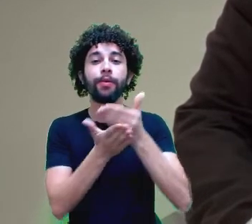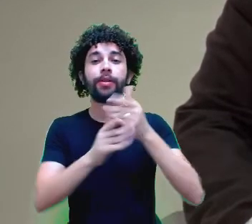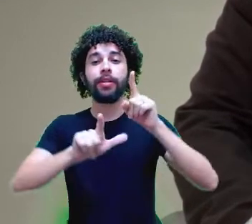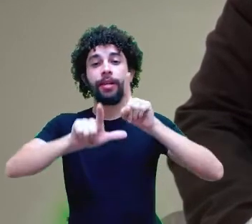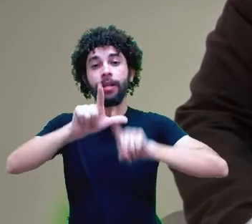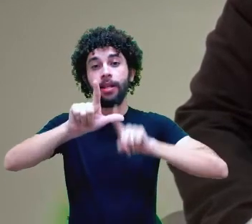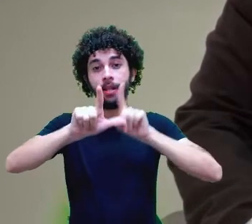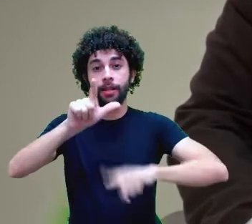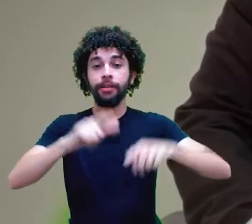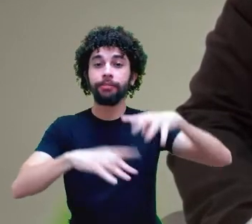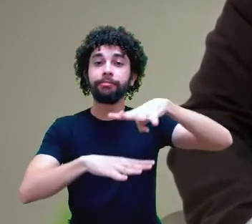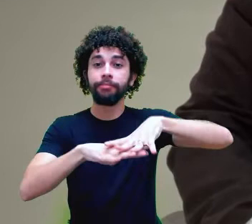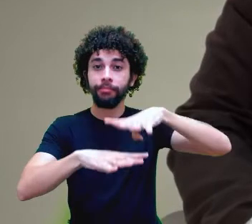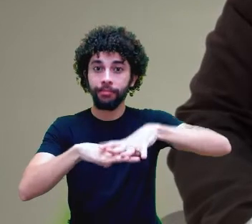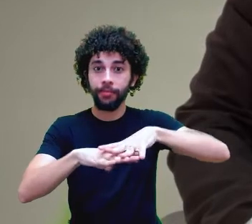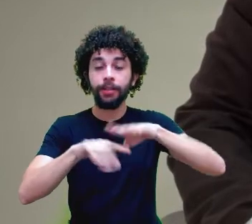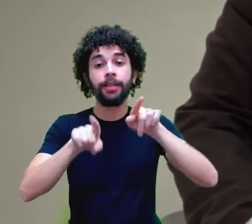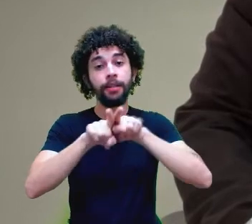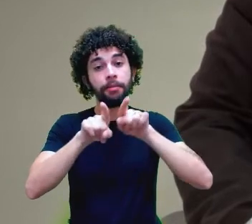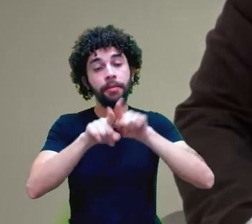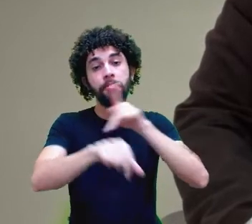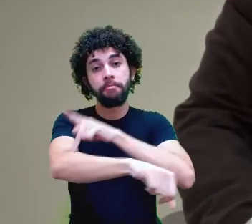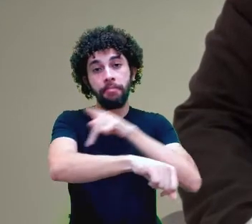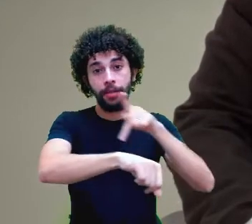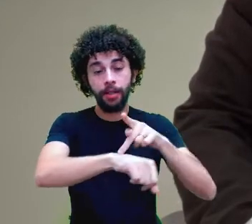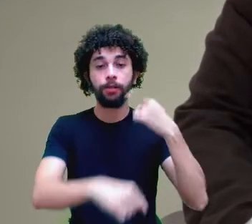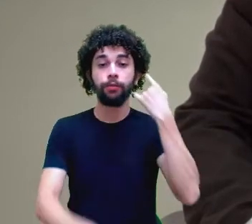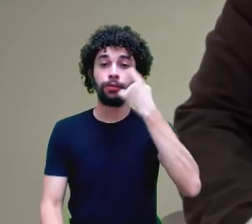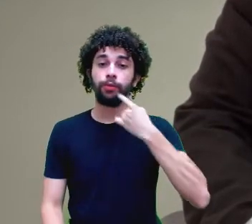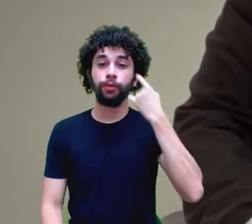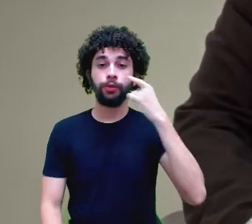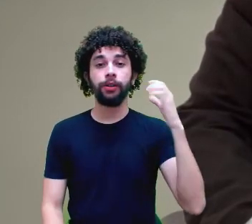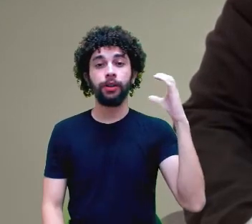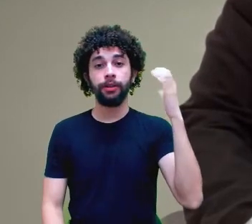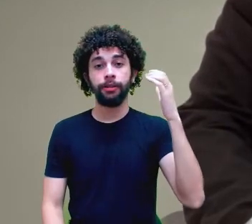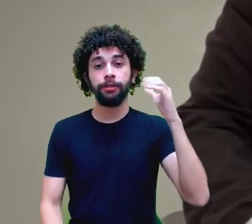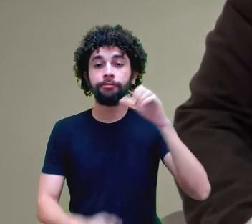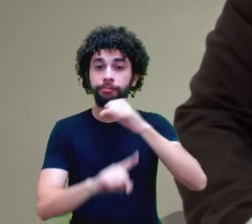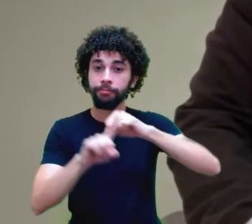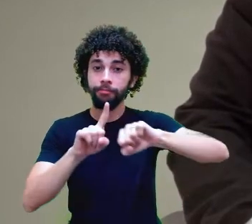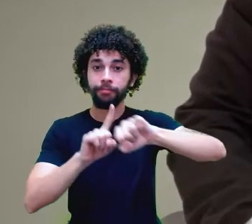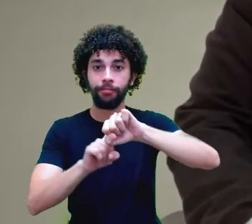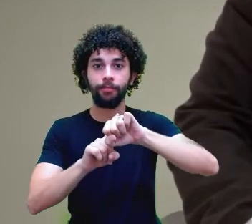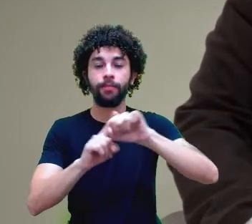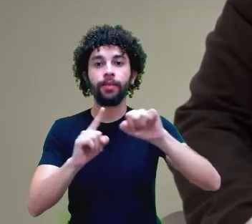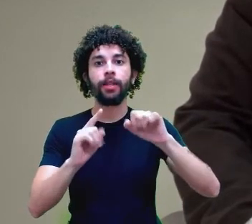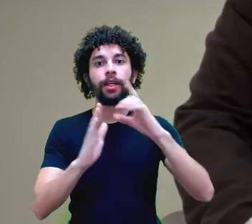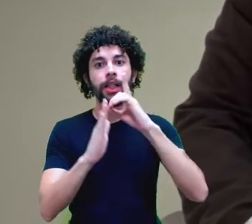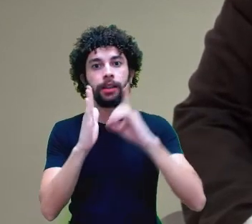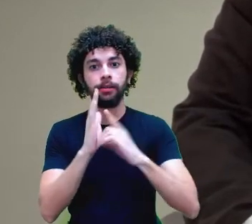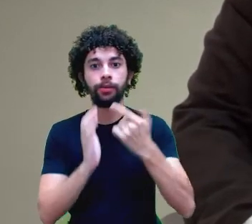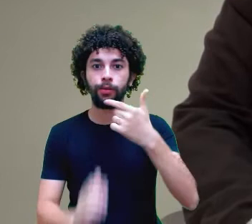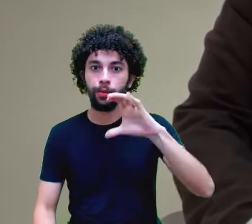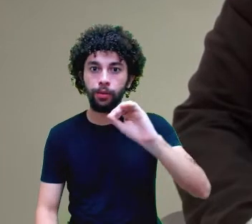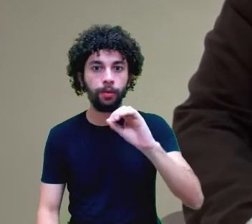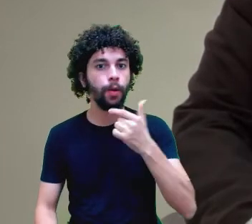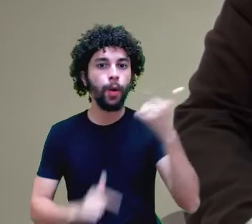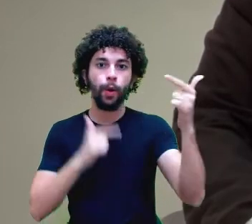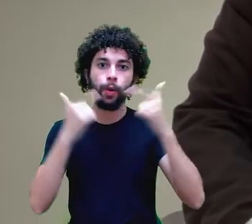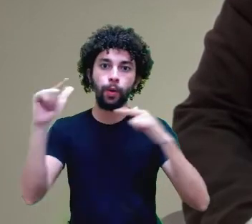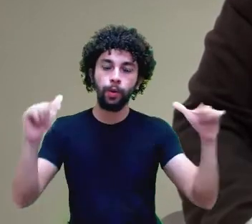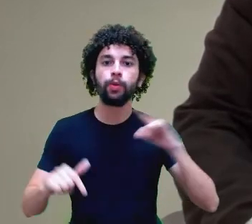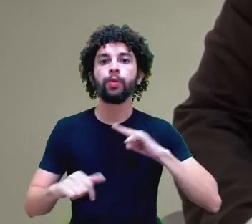ofertados de modo permanente, Letras e Matemática, e em seguida Pedagogia, Direito e Ciências Sociais. Nos anos